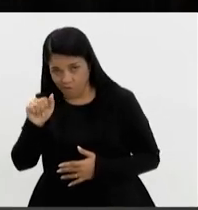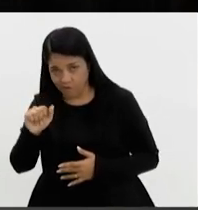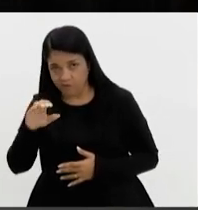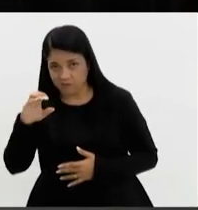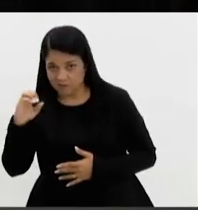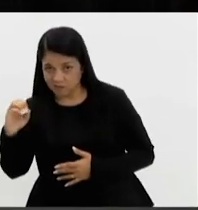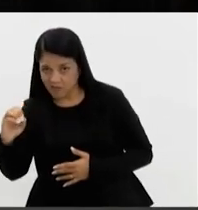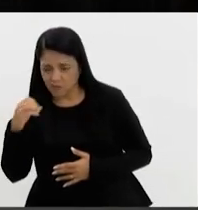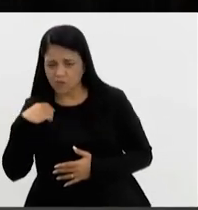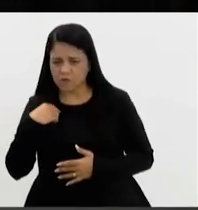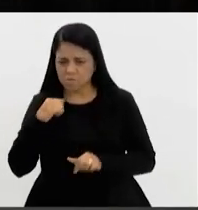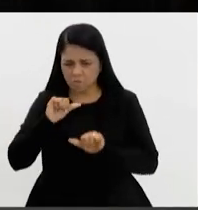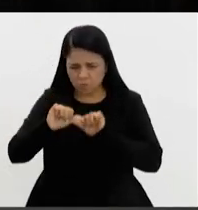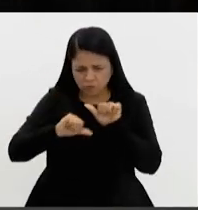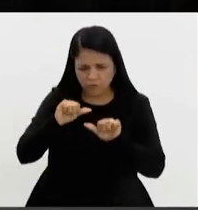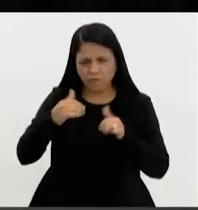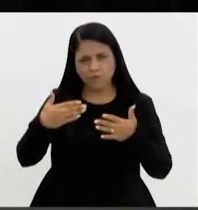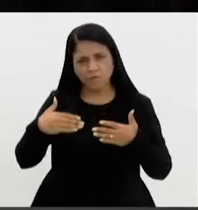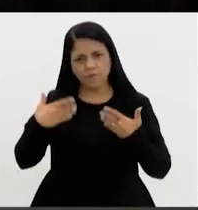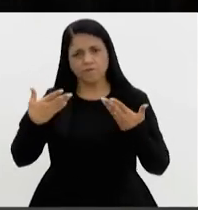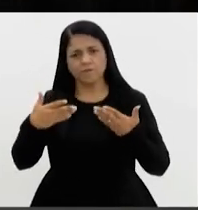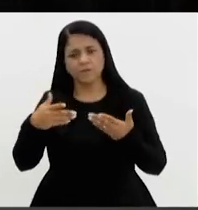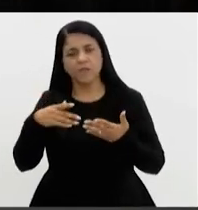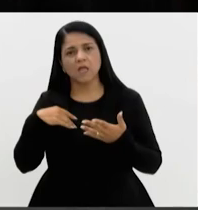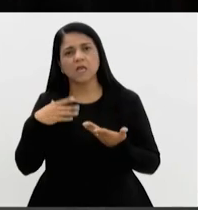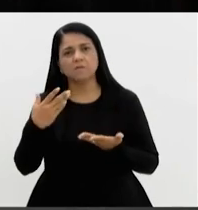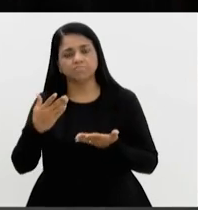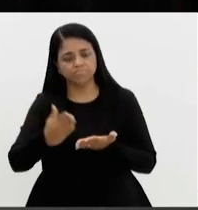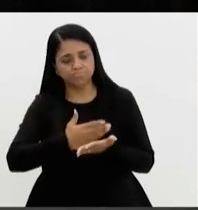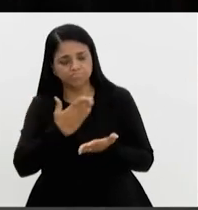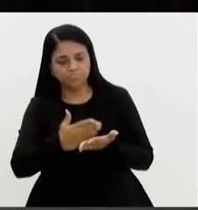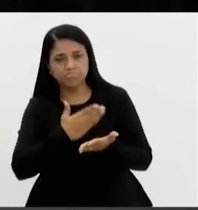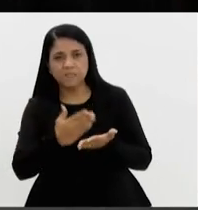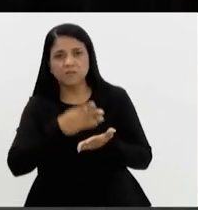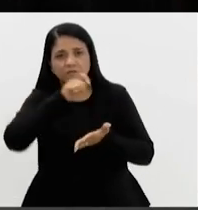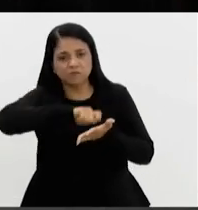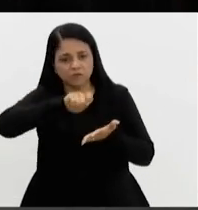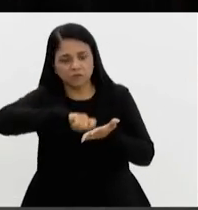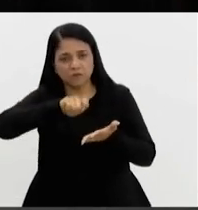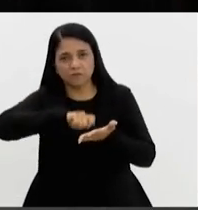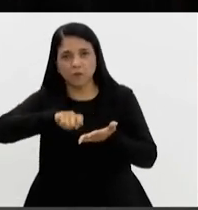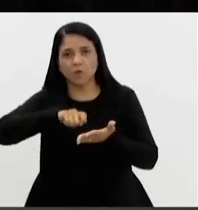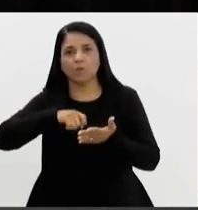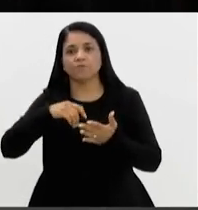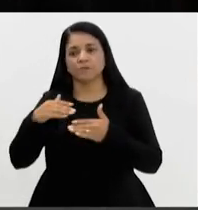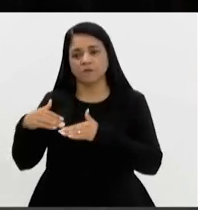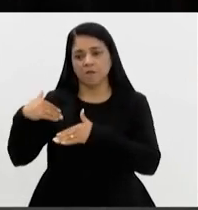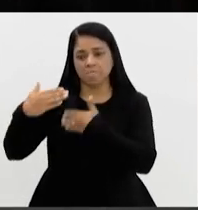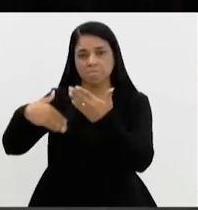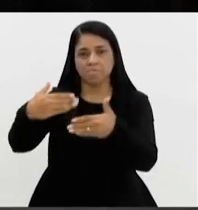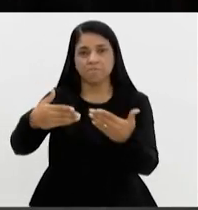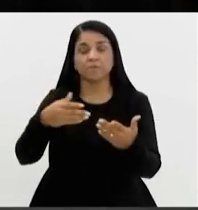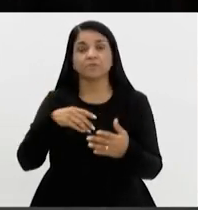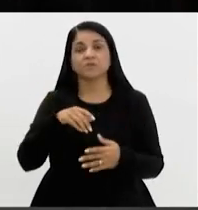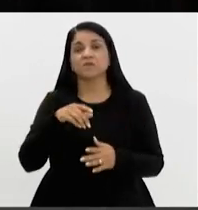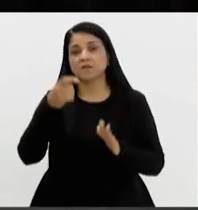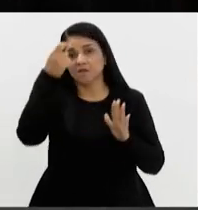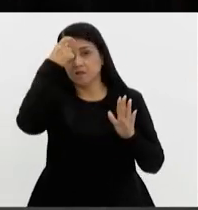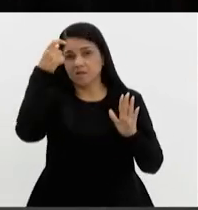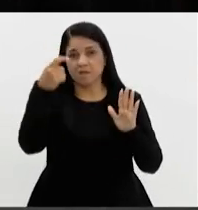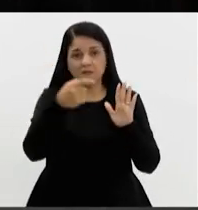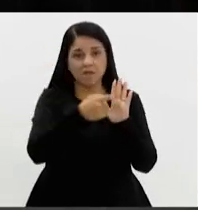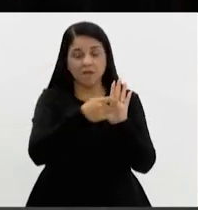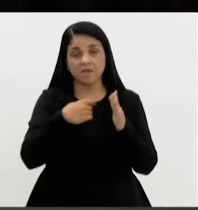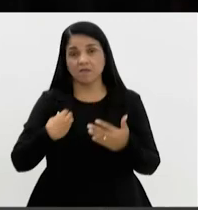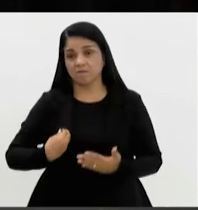acontecendo que ele escreveu um livro A Era do ia e o nosso futuro como humanos e é sobre isso que a gente tá falando um pouco aqui